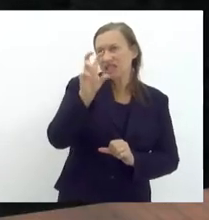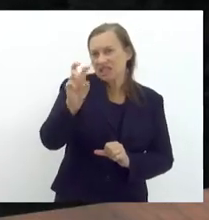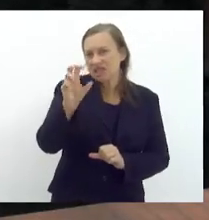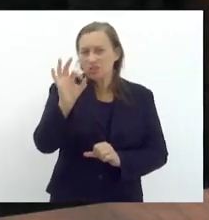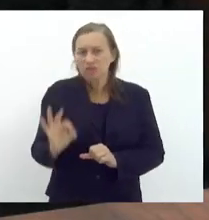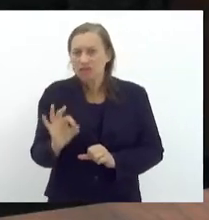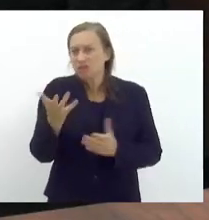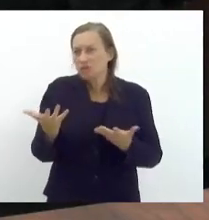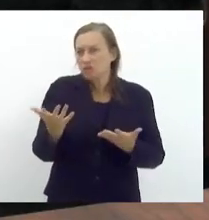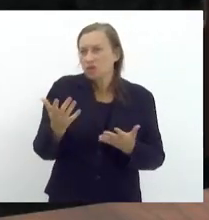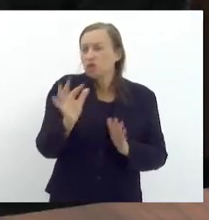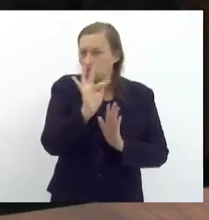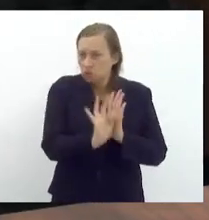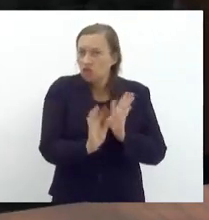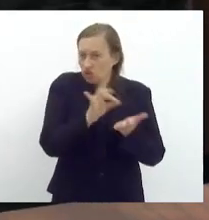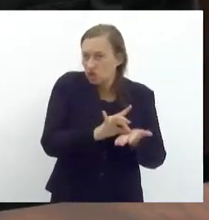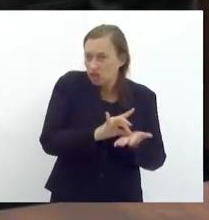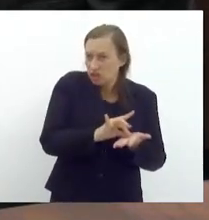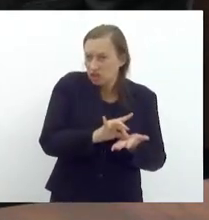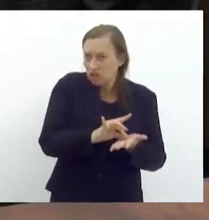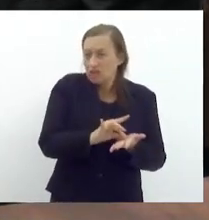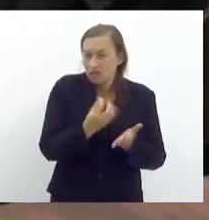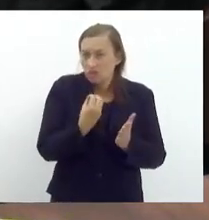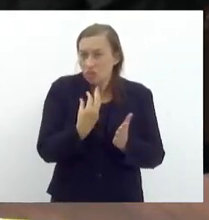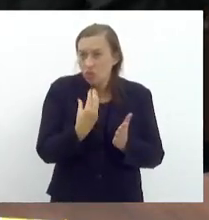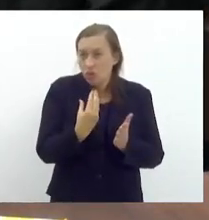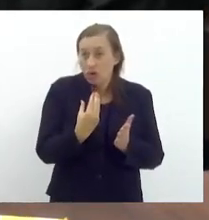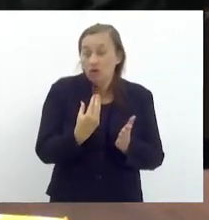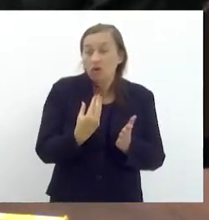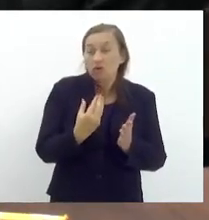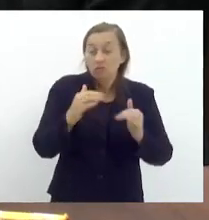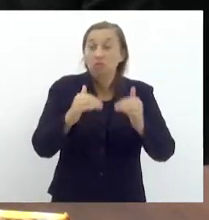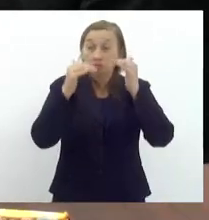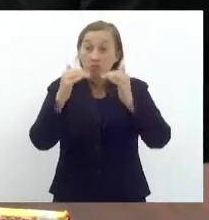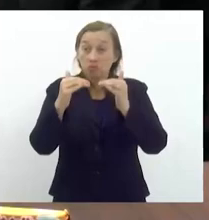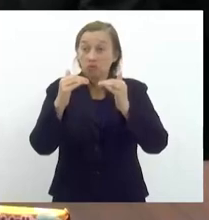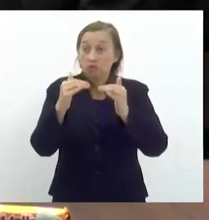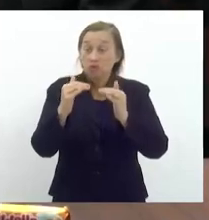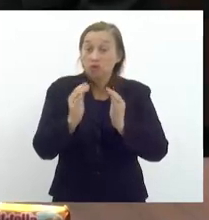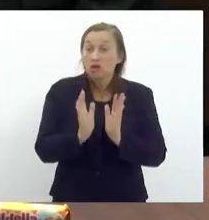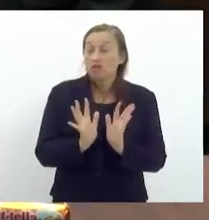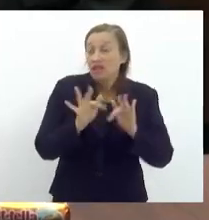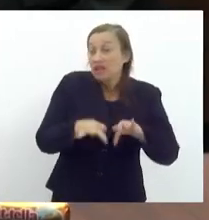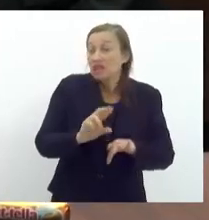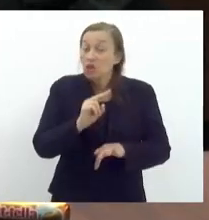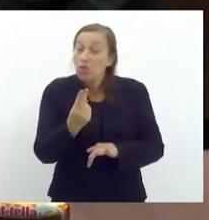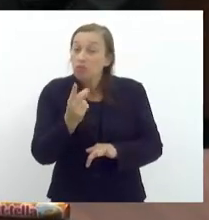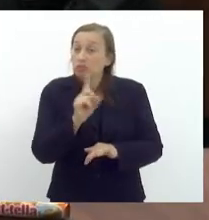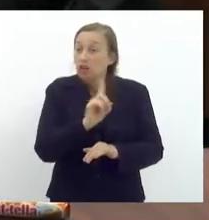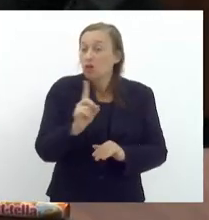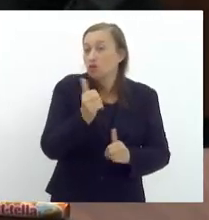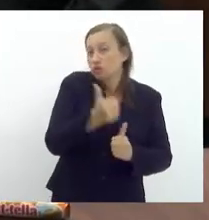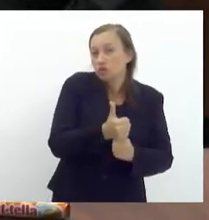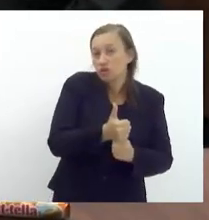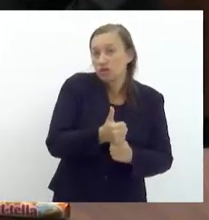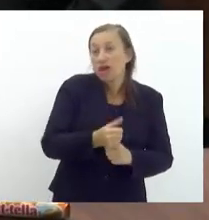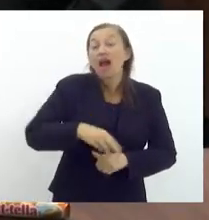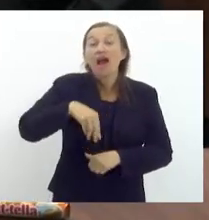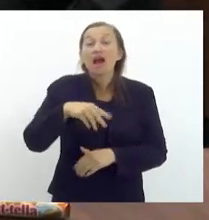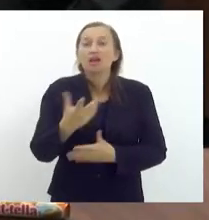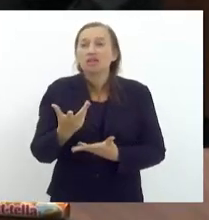nenhum por cento do texto original ou seja significativa vossa excelência conclui ou não para o substitutivo aquele que estiver dando o parecer